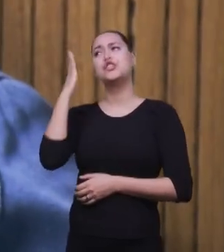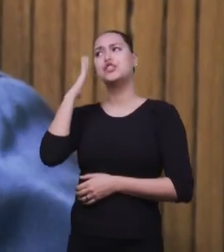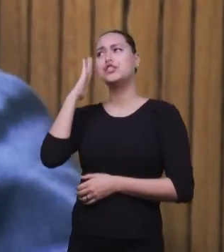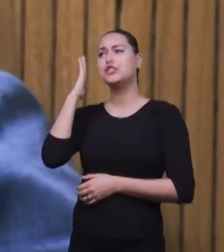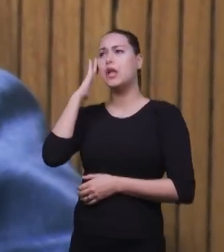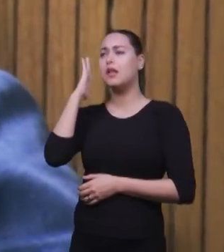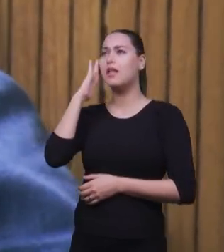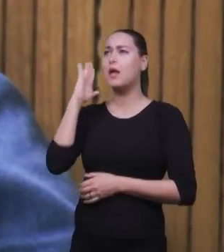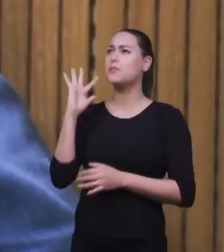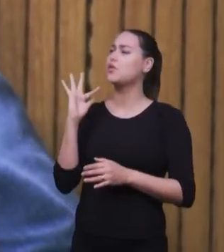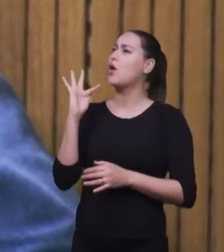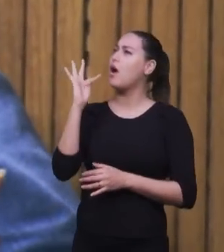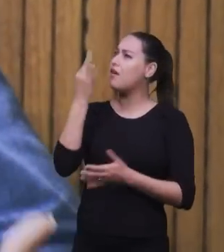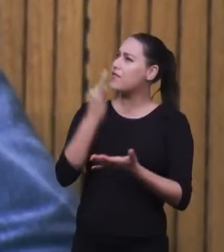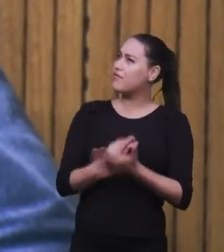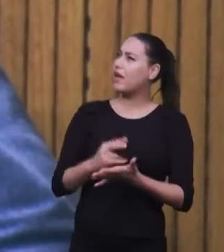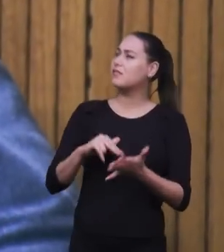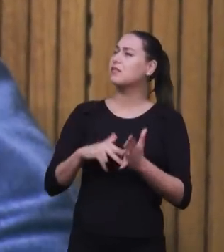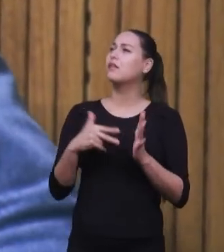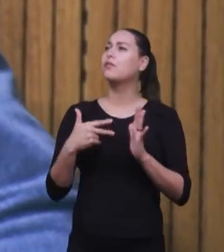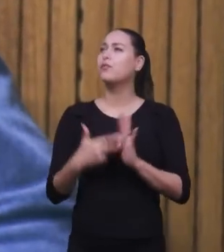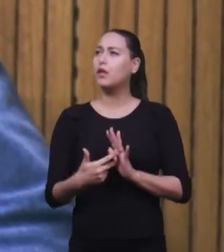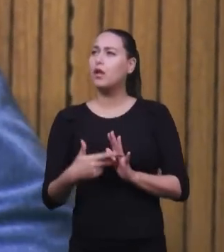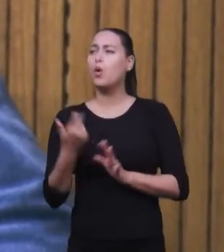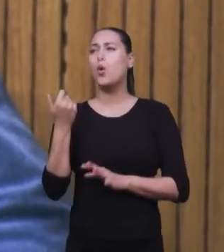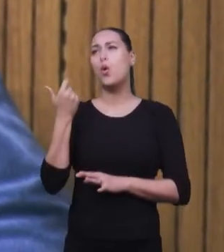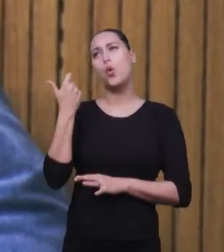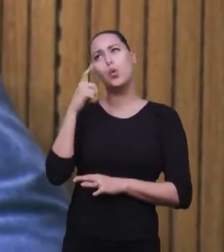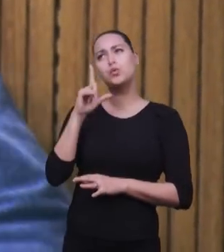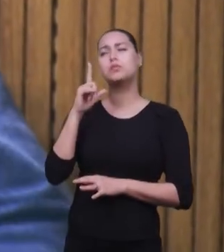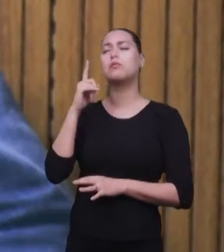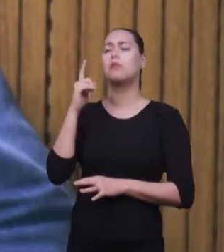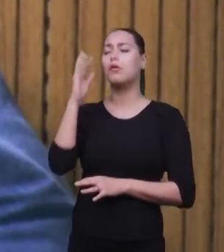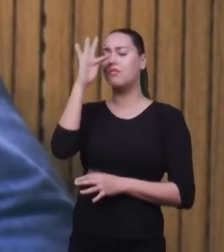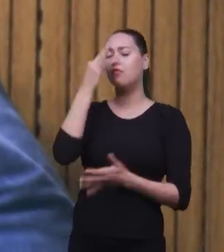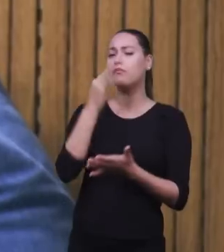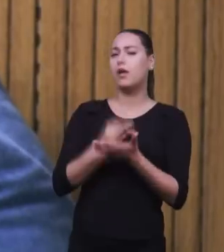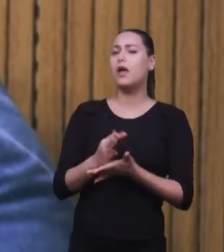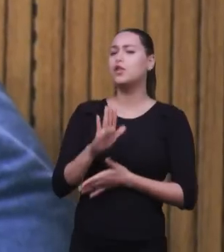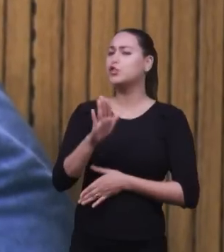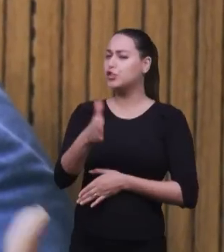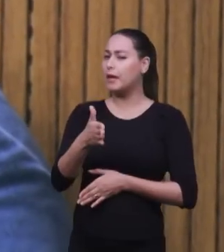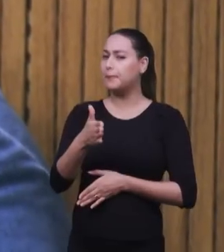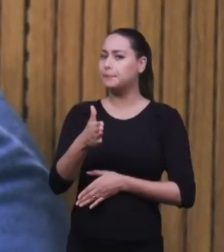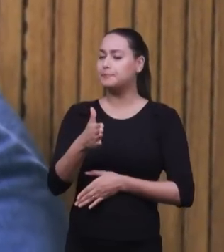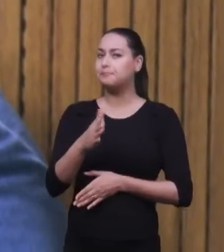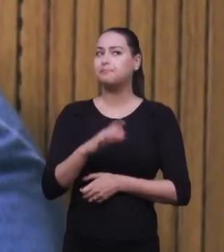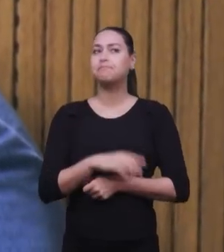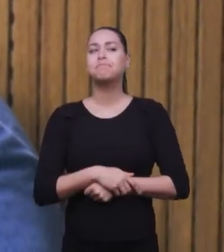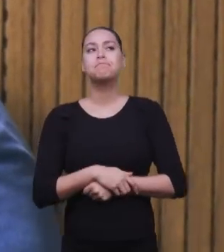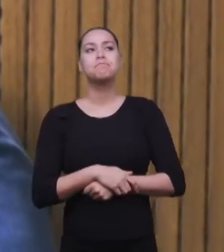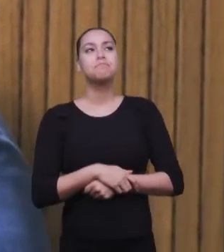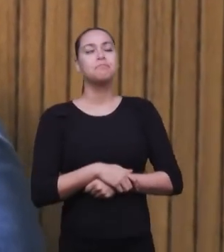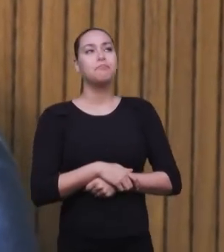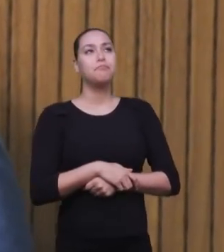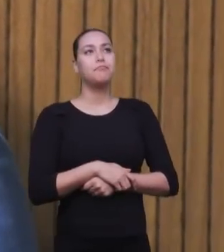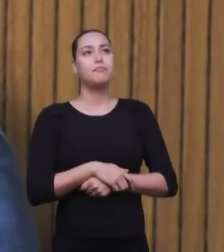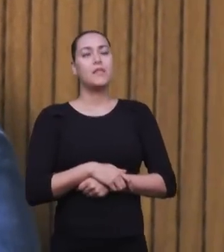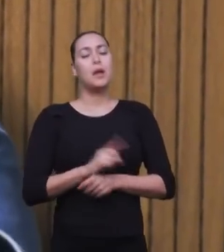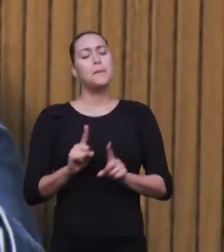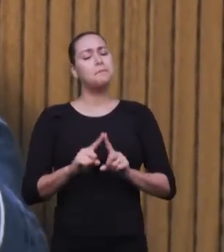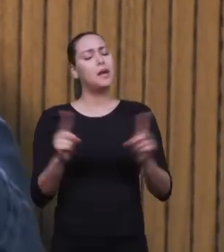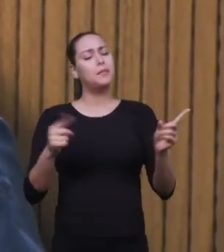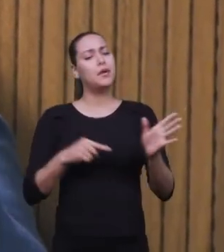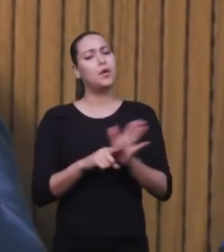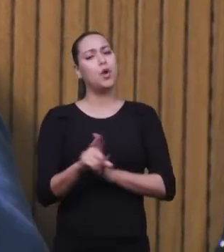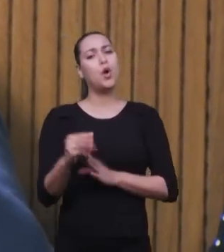conceito de fé, aquilo que a fé significa para nós e como nós alcançamos ela. A partir deste momento, como é que a gente